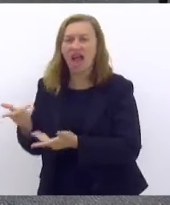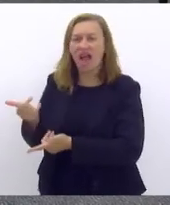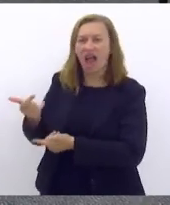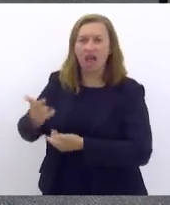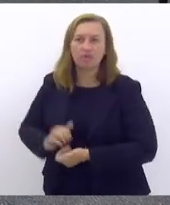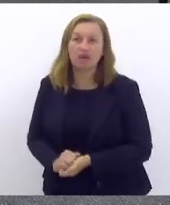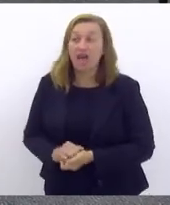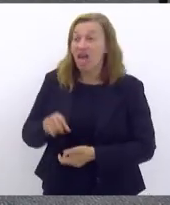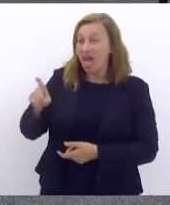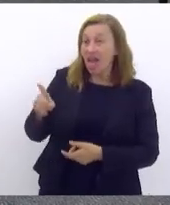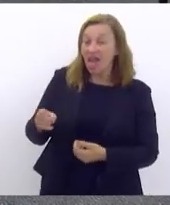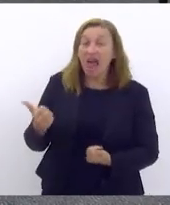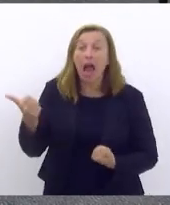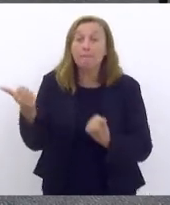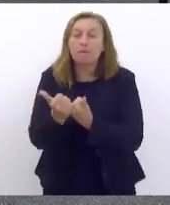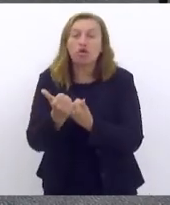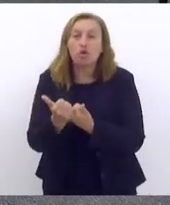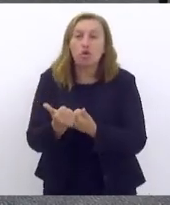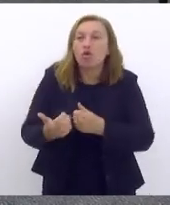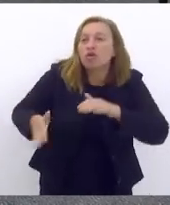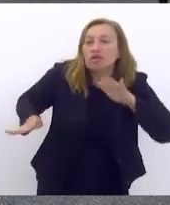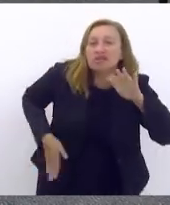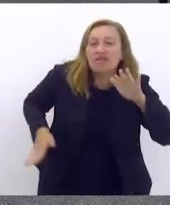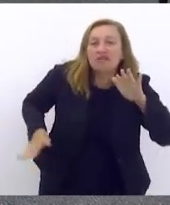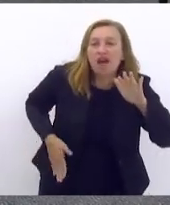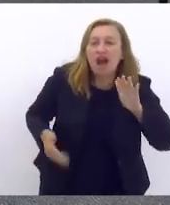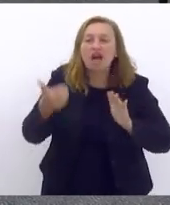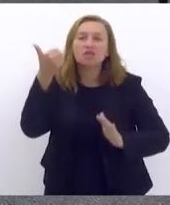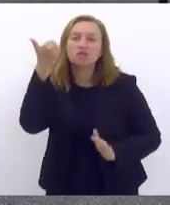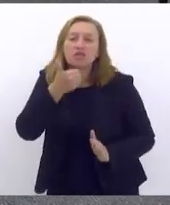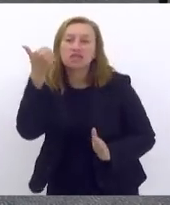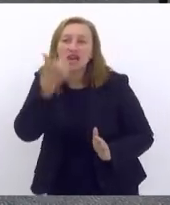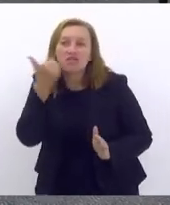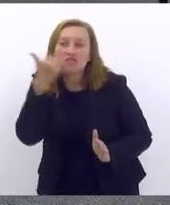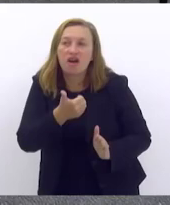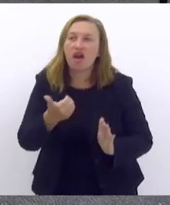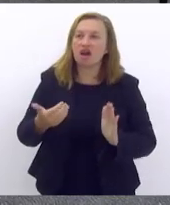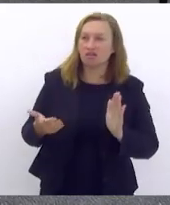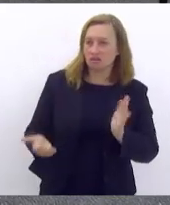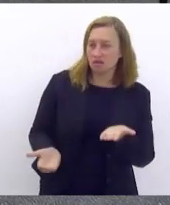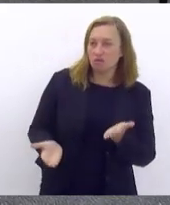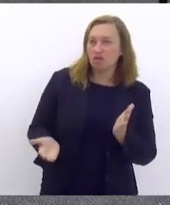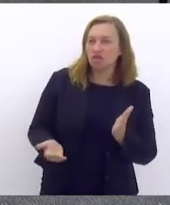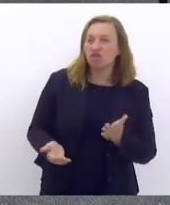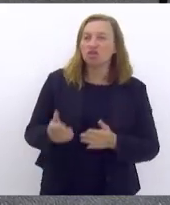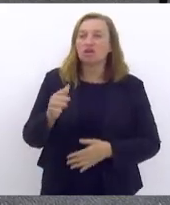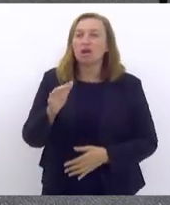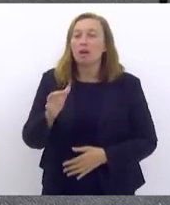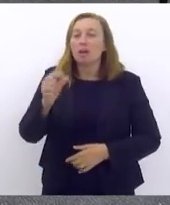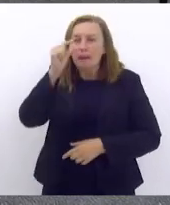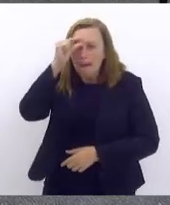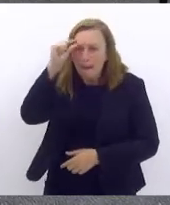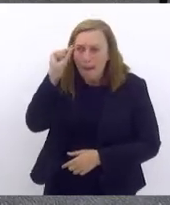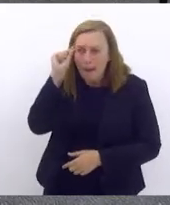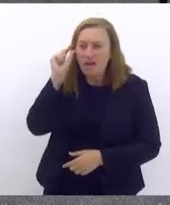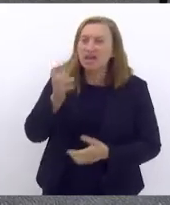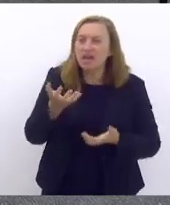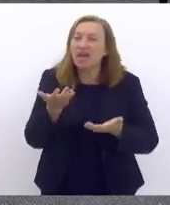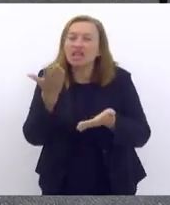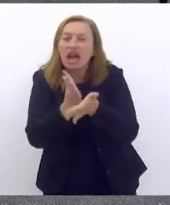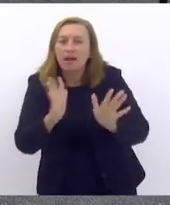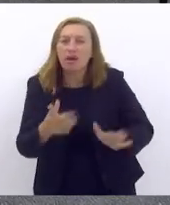Marcelo Frouxo, porra, o maconheiro, que defende as drogas, porra, que quer acabar com a Constituição Família.